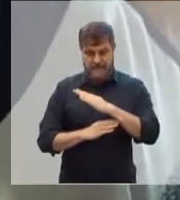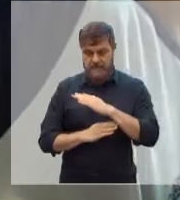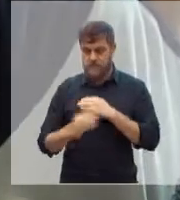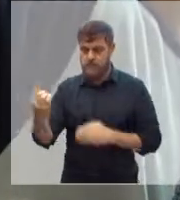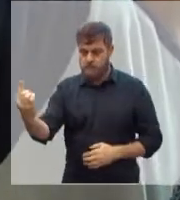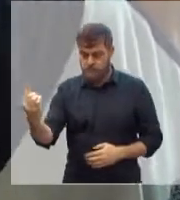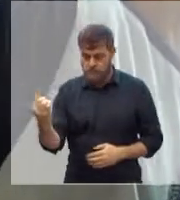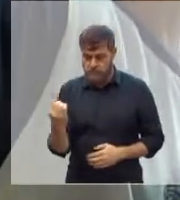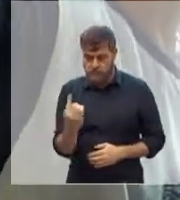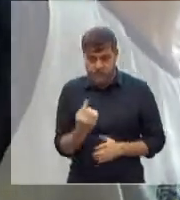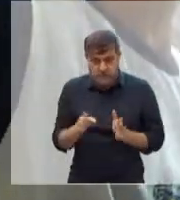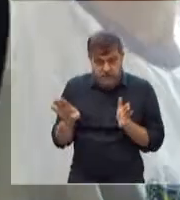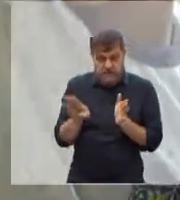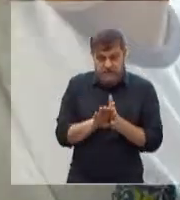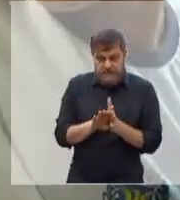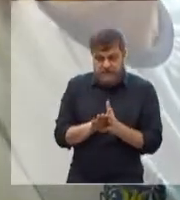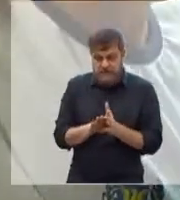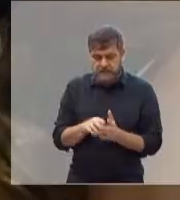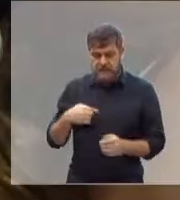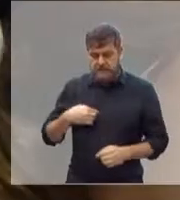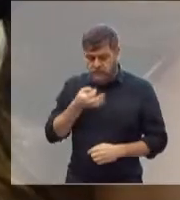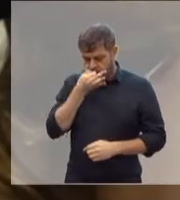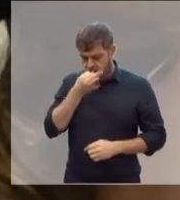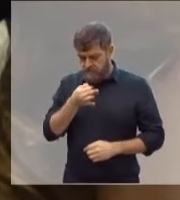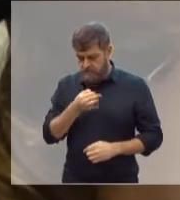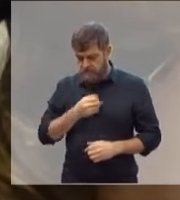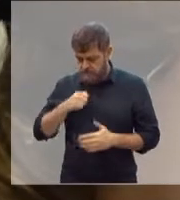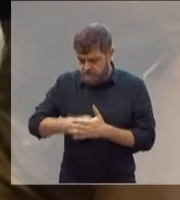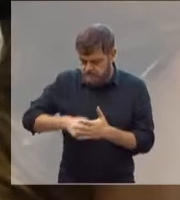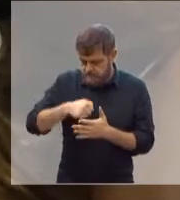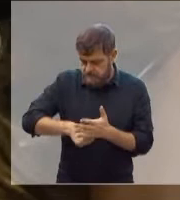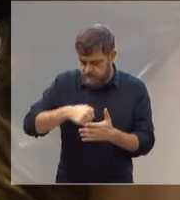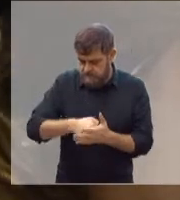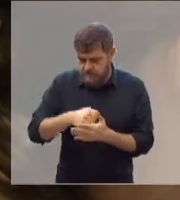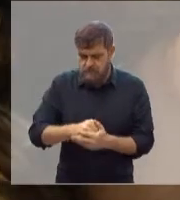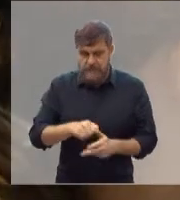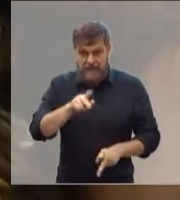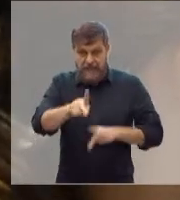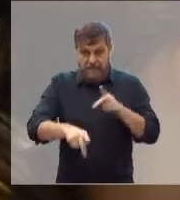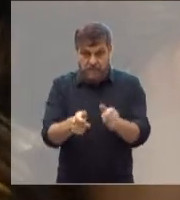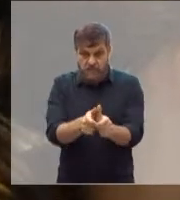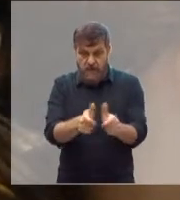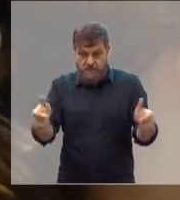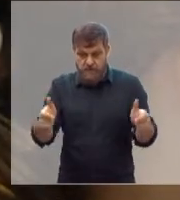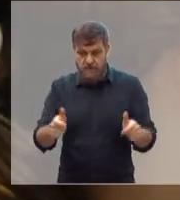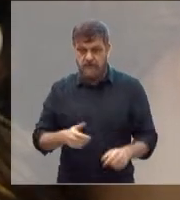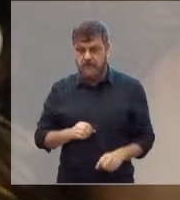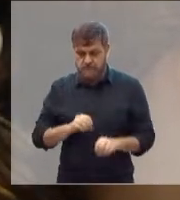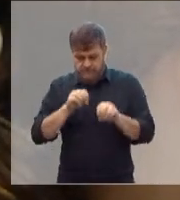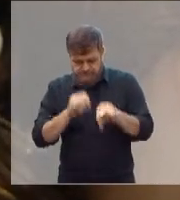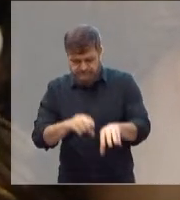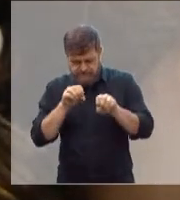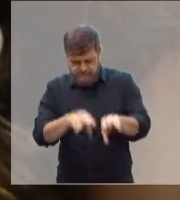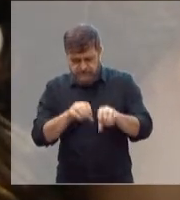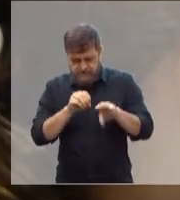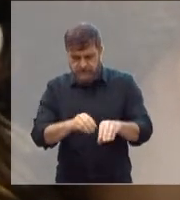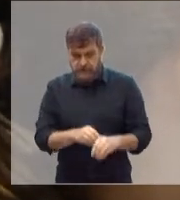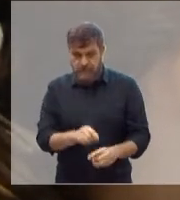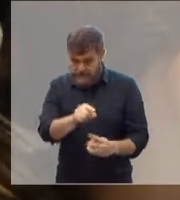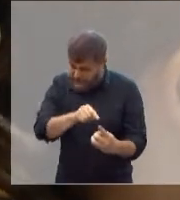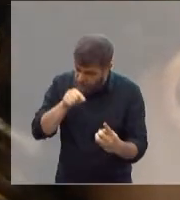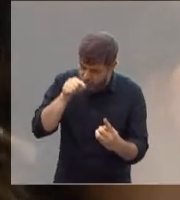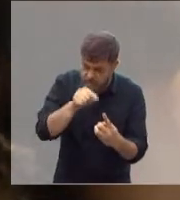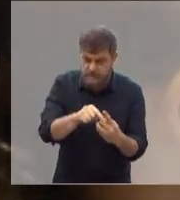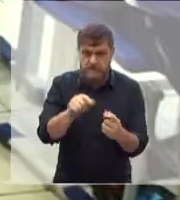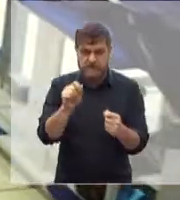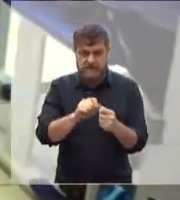dia que eu cheguei nessa casa, eu vim com essa perspectiva, tentar convencer o maior número de pessoas que se a gente investir